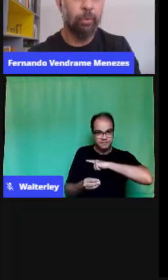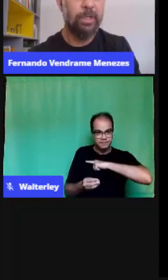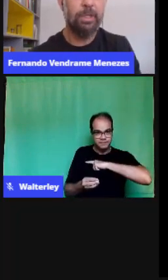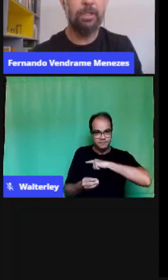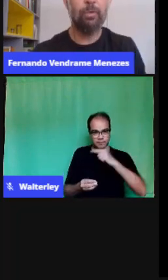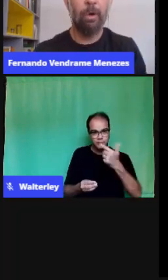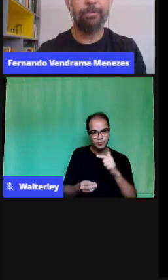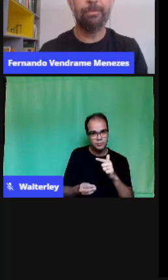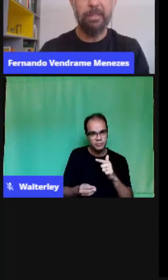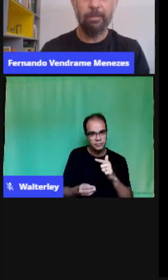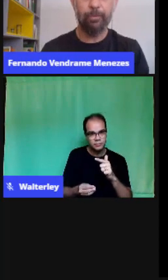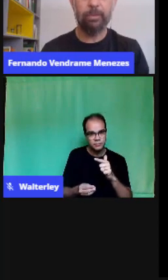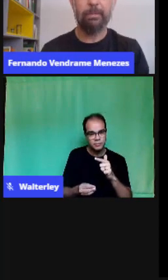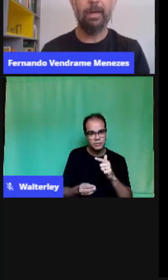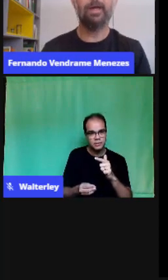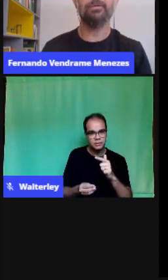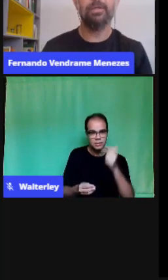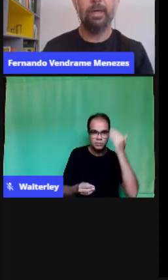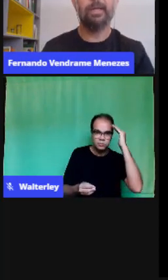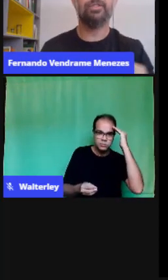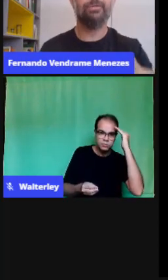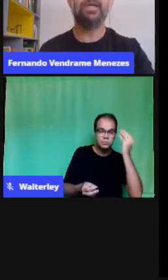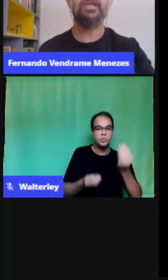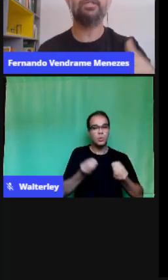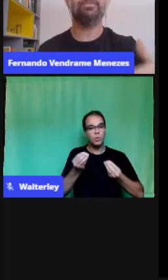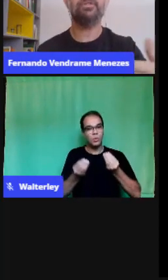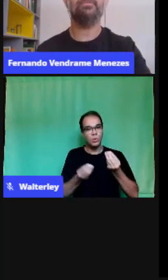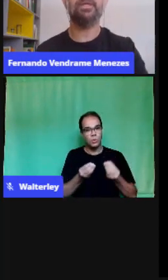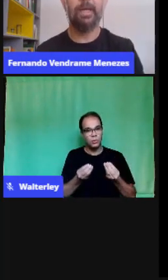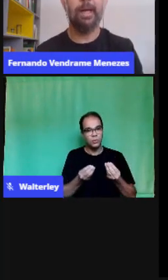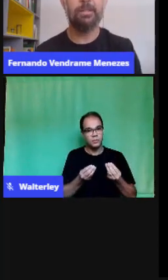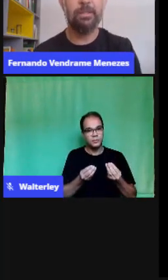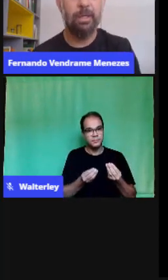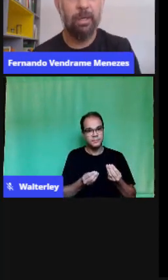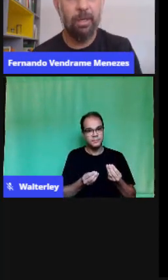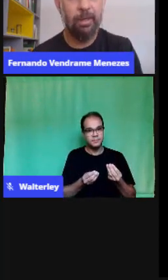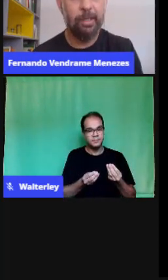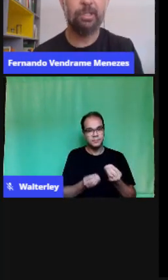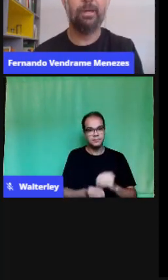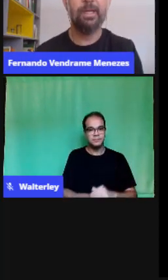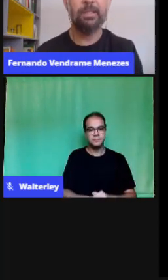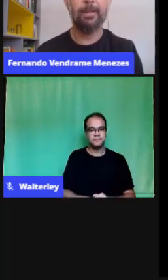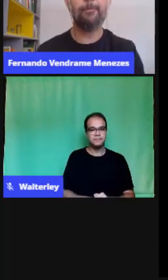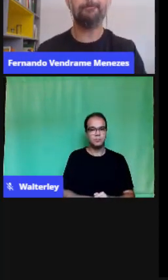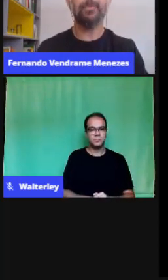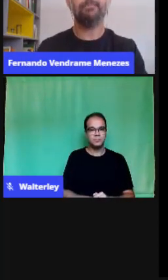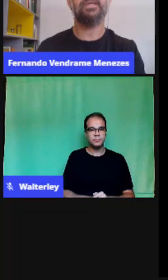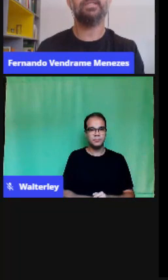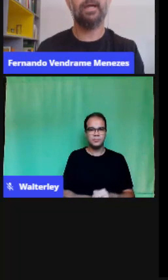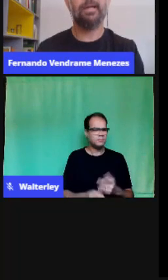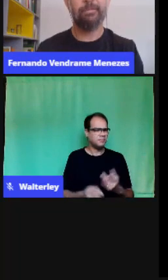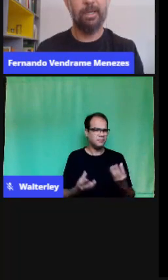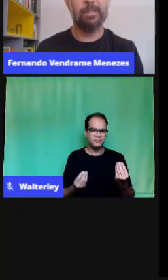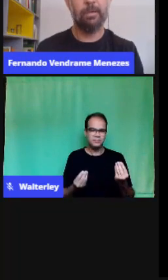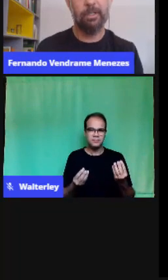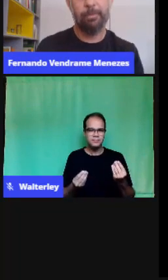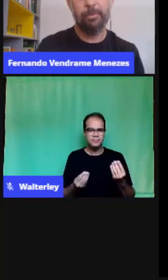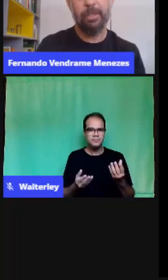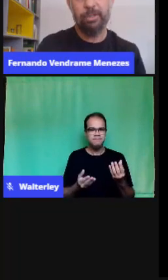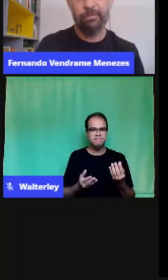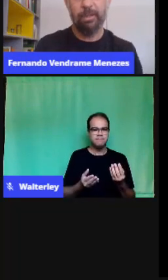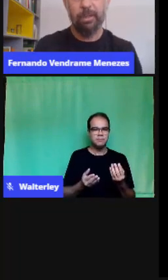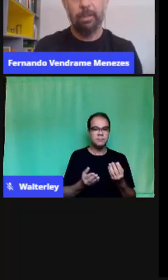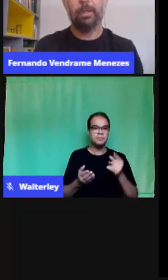pensar do início ao fim do trabalho as diferentes possibilidades de avaliação, pensar na avaliação